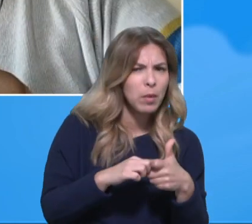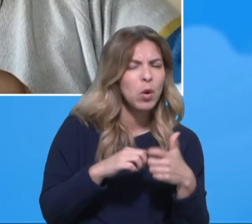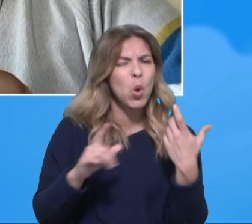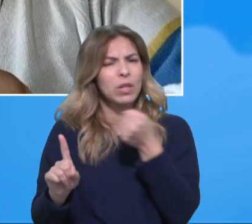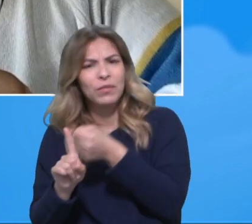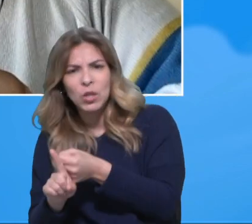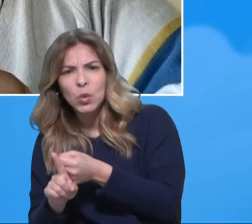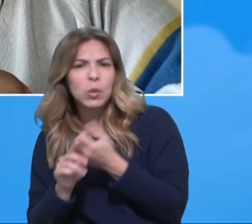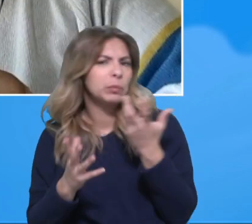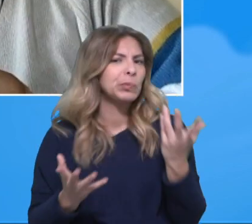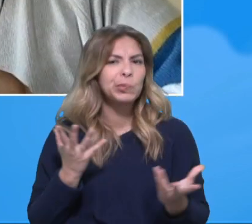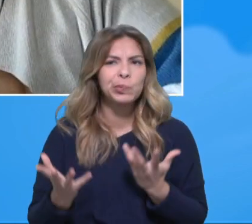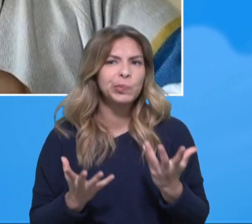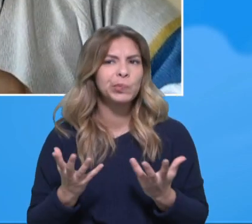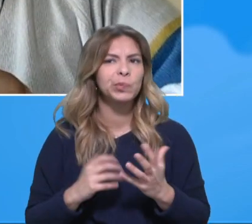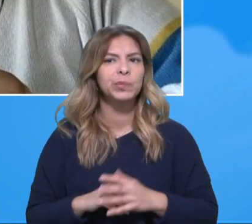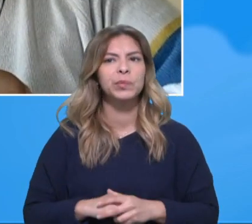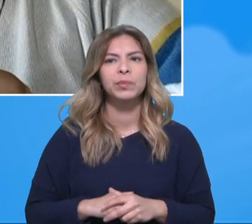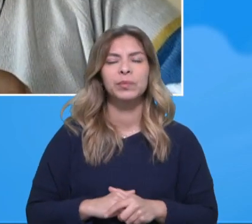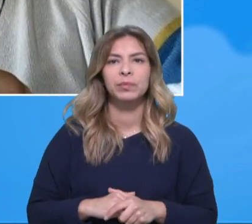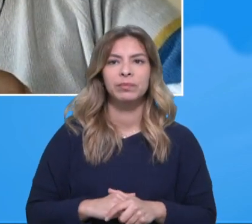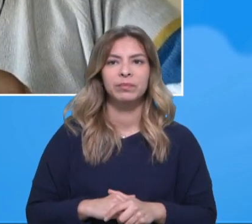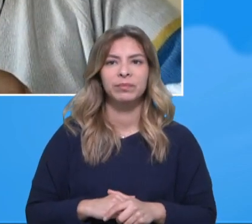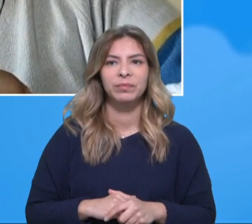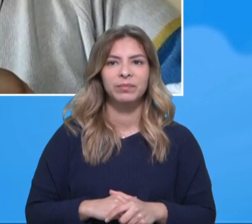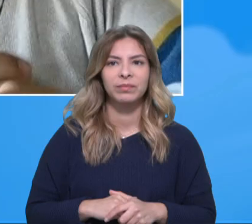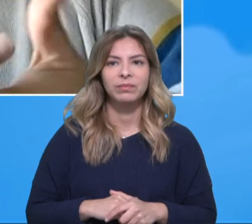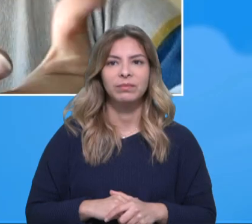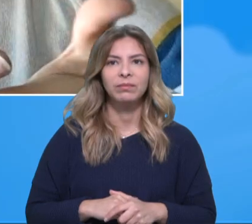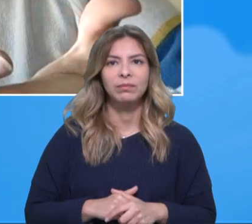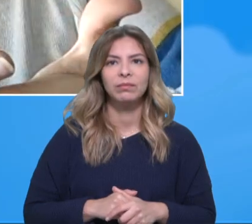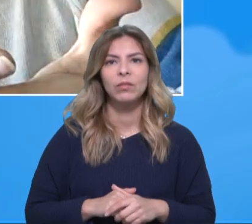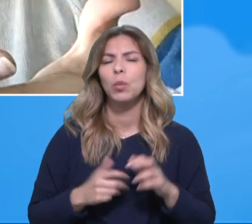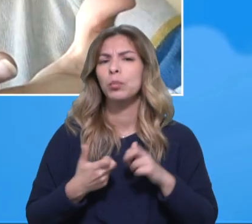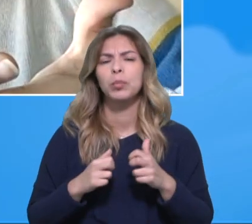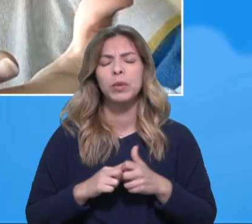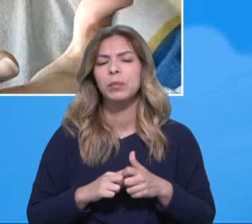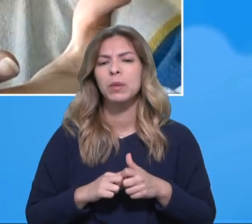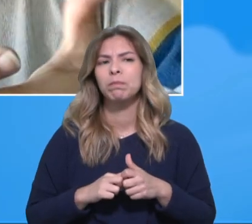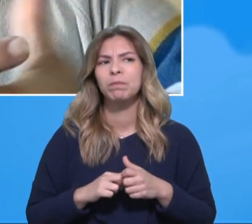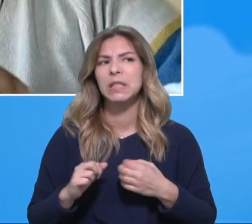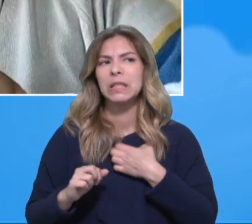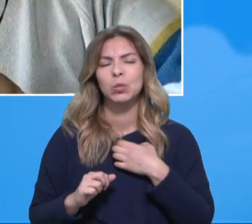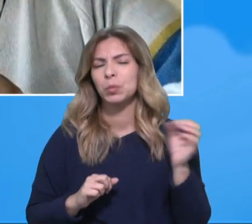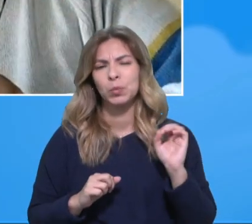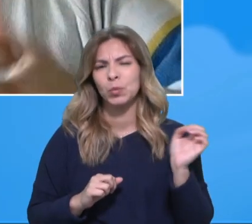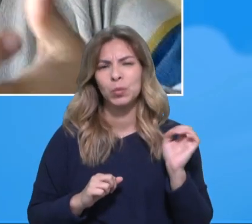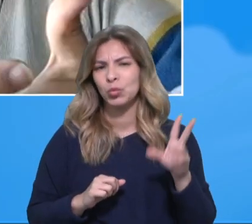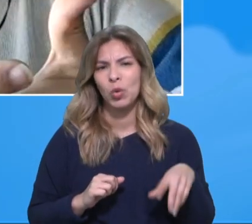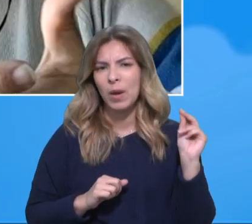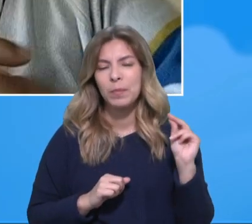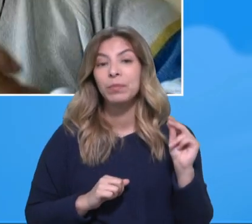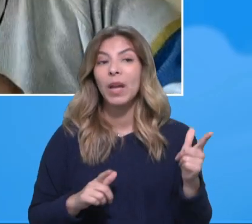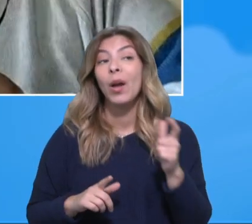desafio que enfrentam em Santa Maria da Feira? O problema é, nunca diria que é um problema. Eu acho que é uma